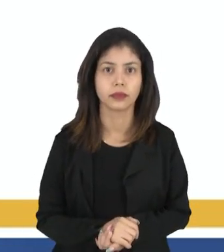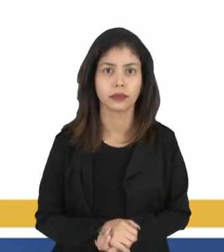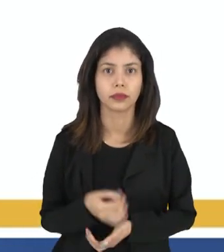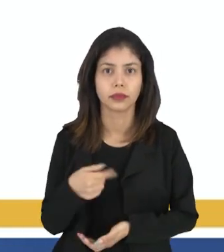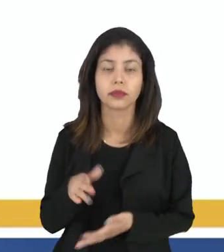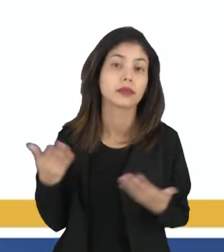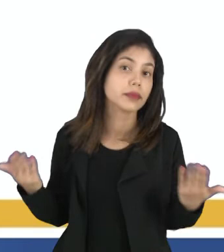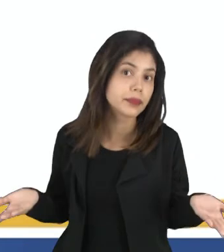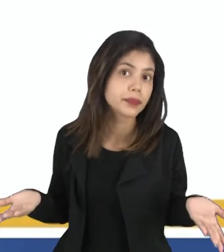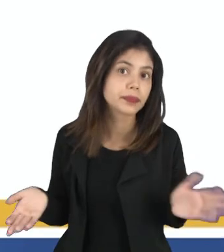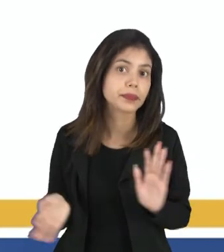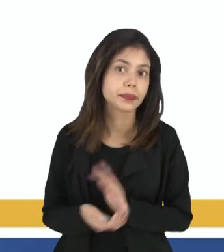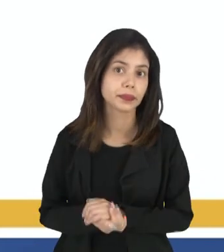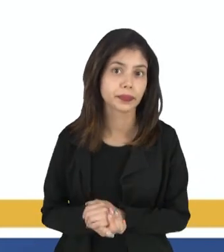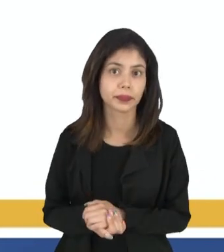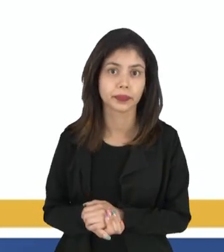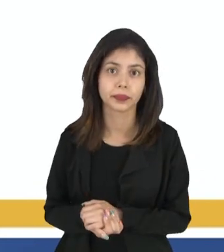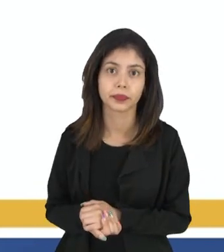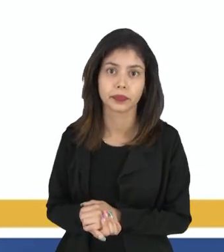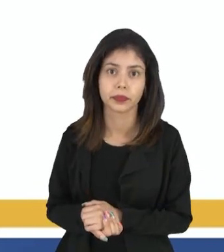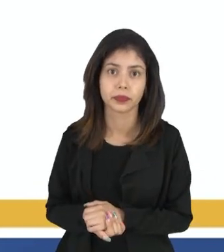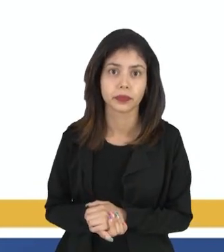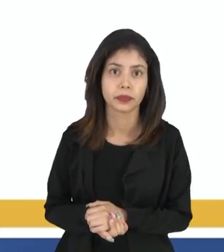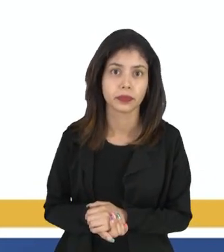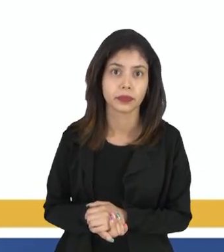E aí, gente?